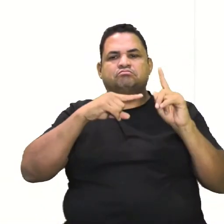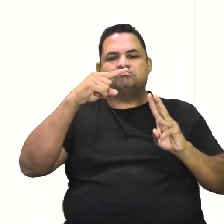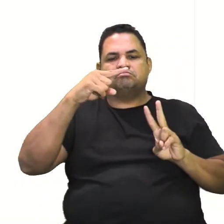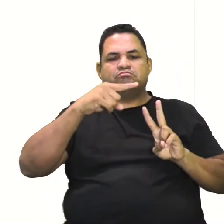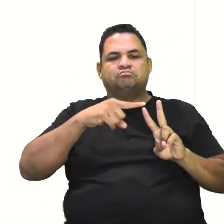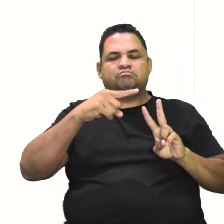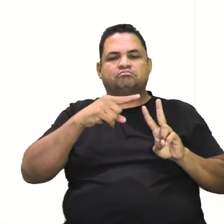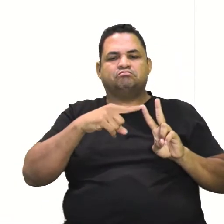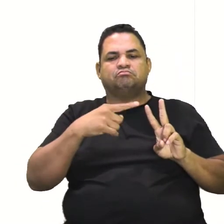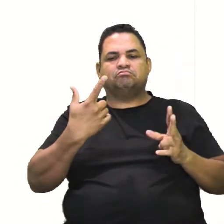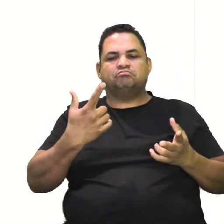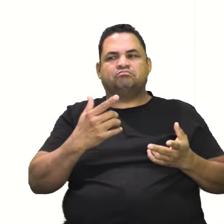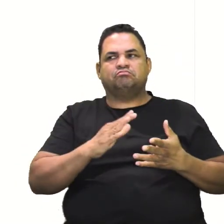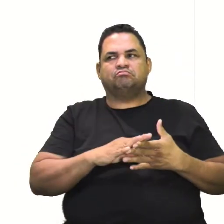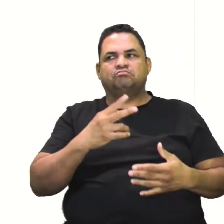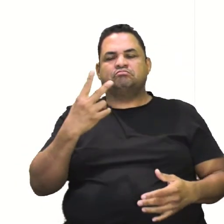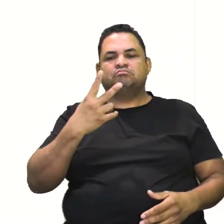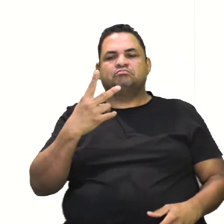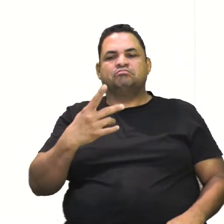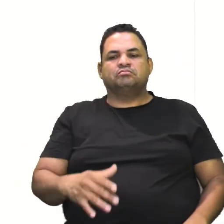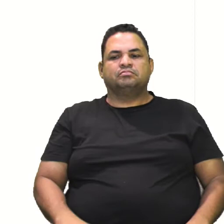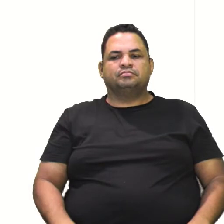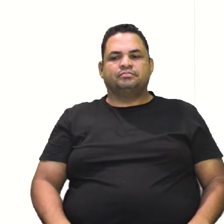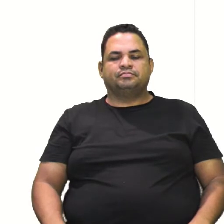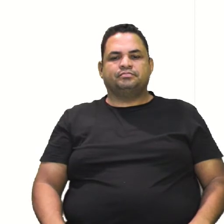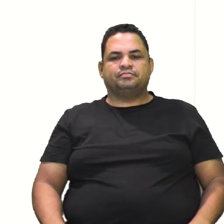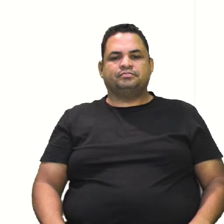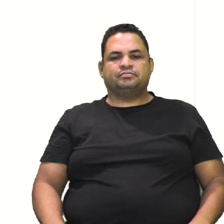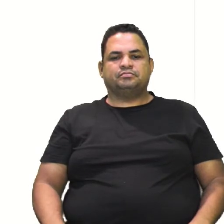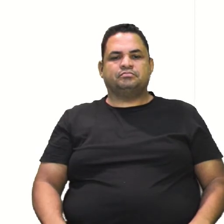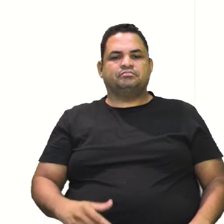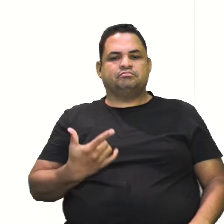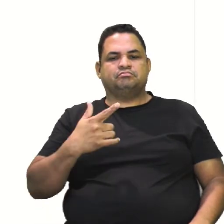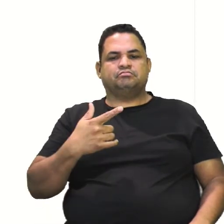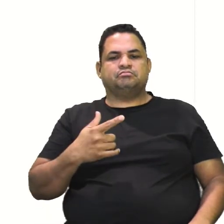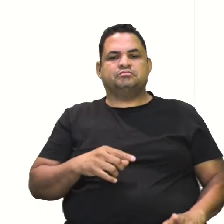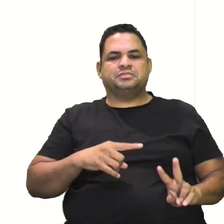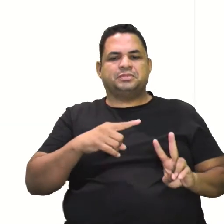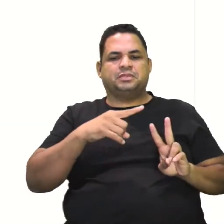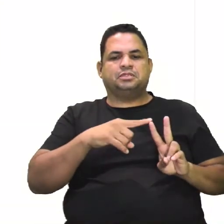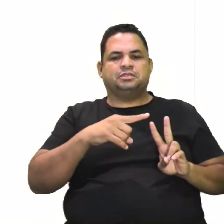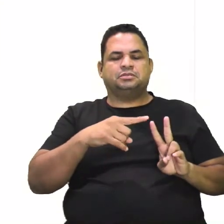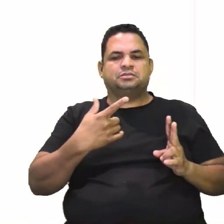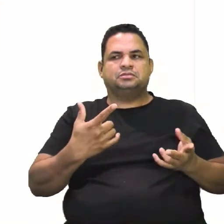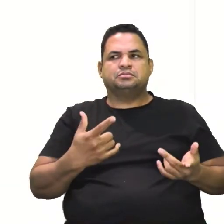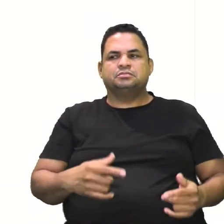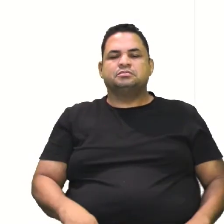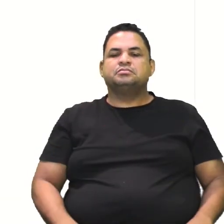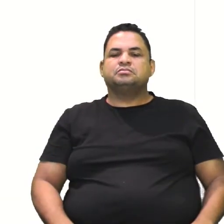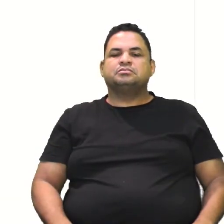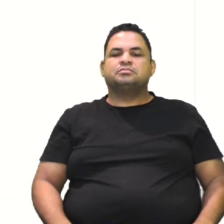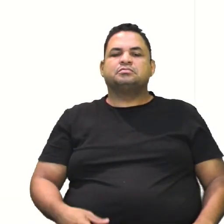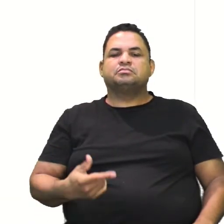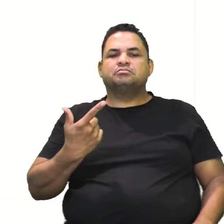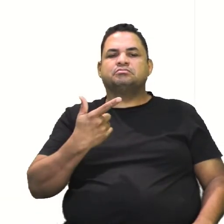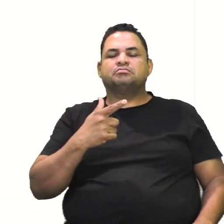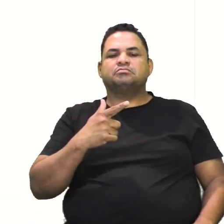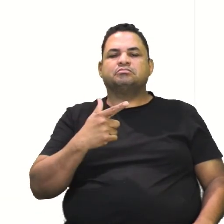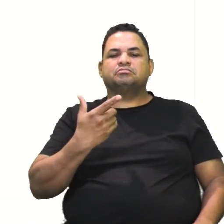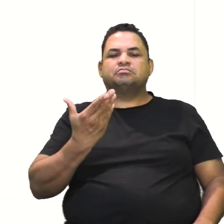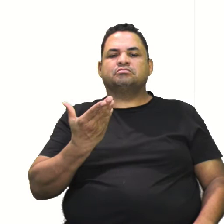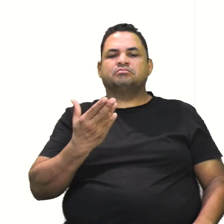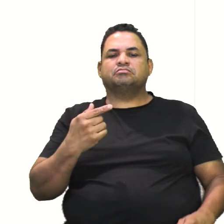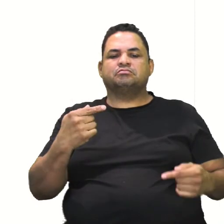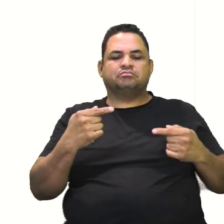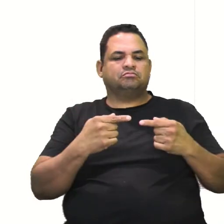essa do primeiro grau aí, do segundo grau, a segunda informação, ou ela não tem raiz? Se ela não tiver raiz, ela